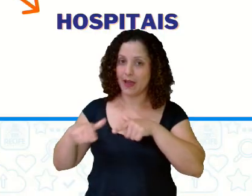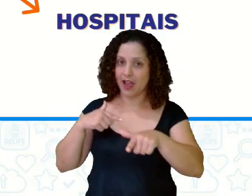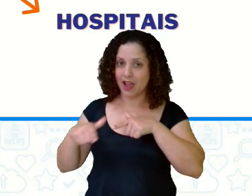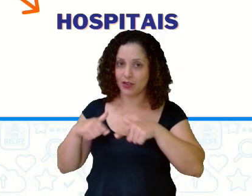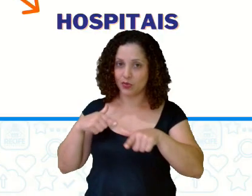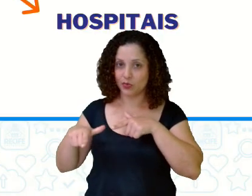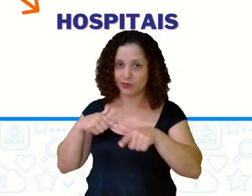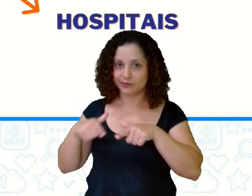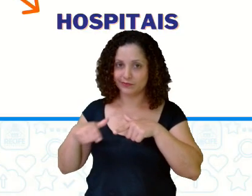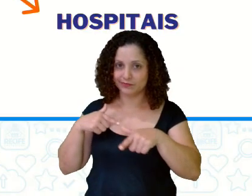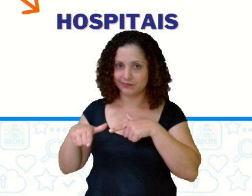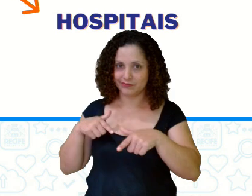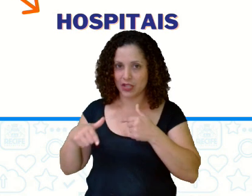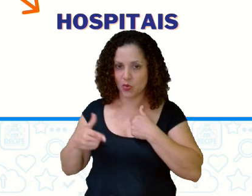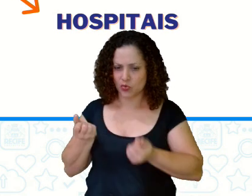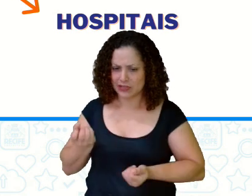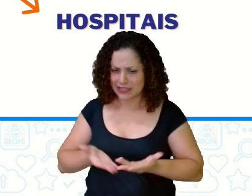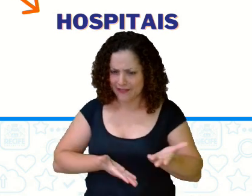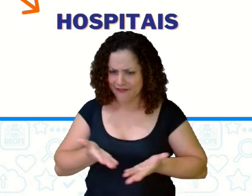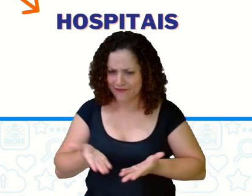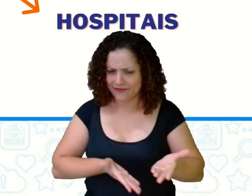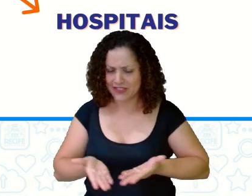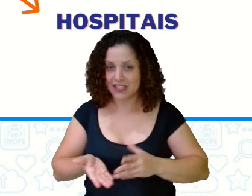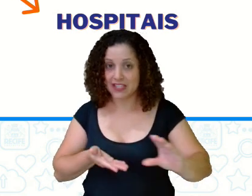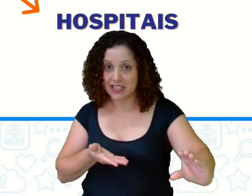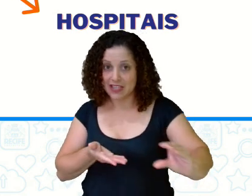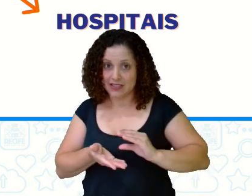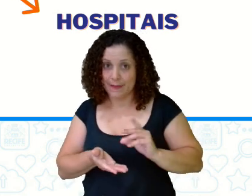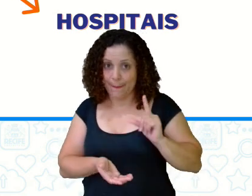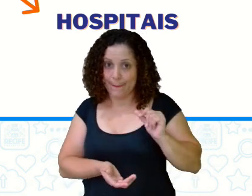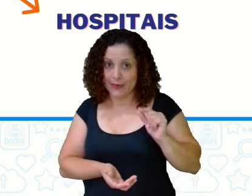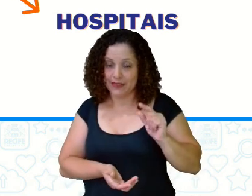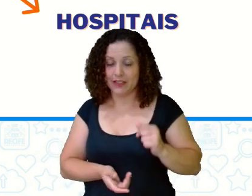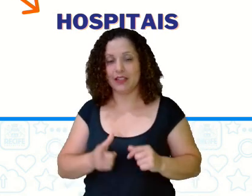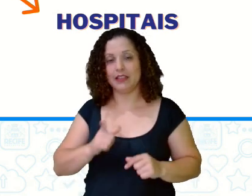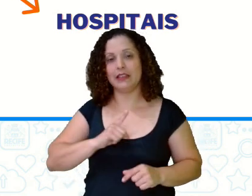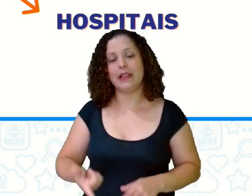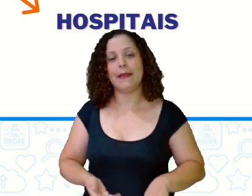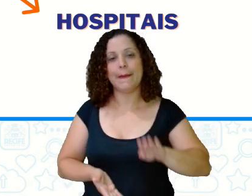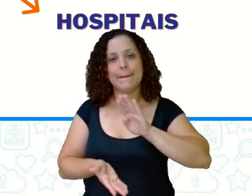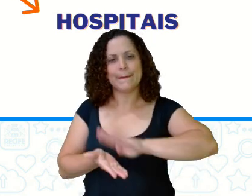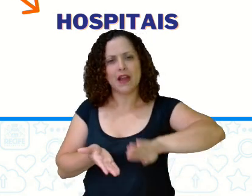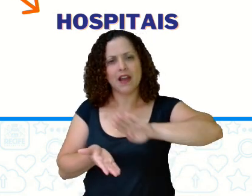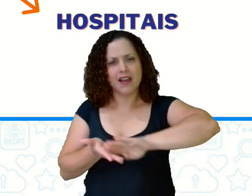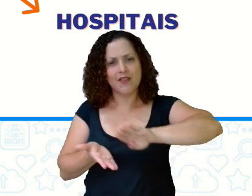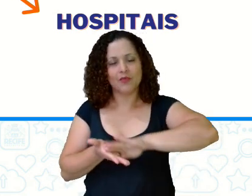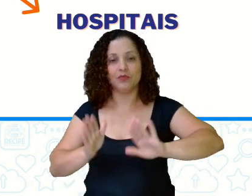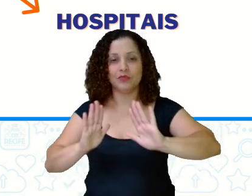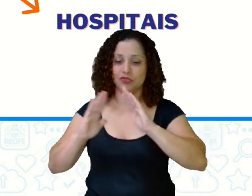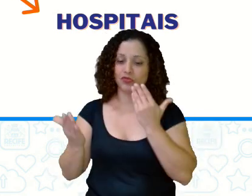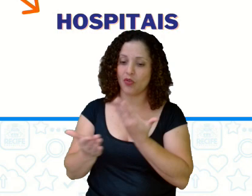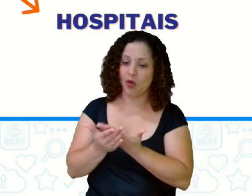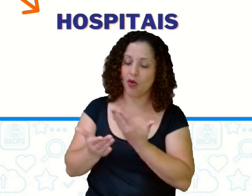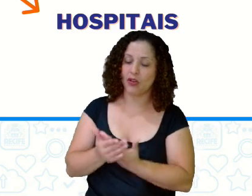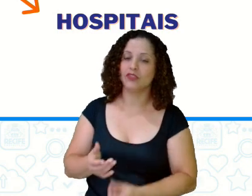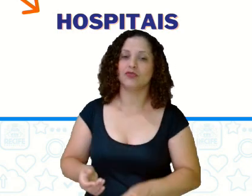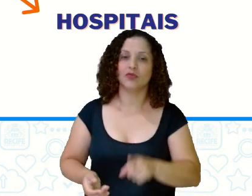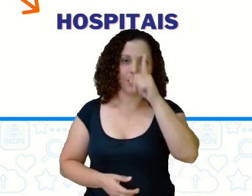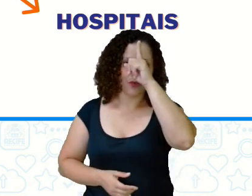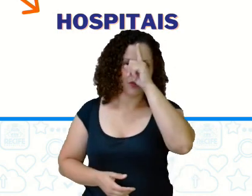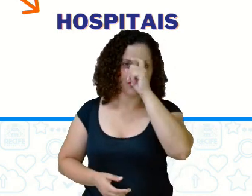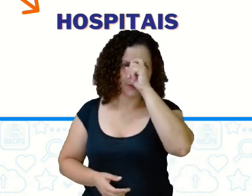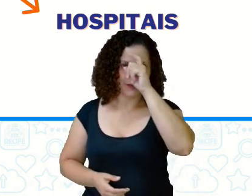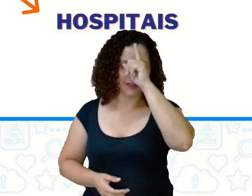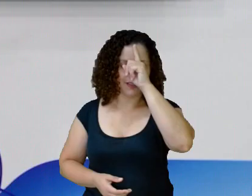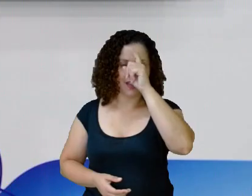um determinado valor. E aí eu tenho os bancos, as escolas, os hospitais, eles